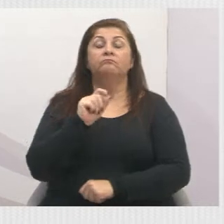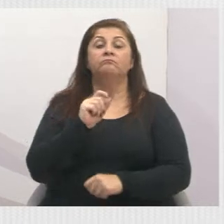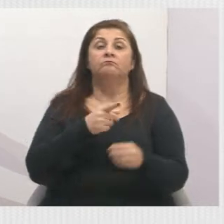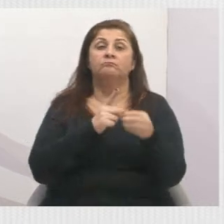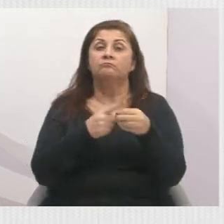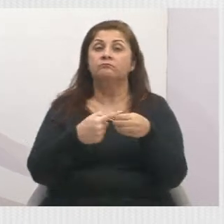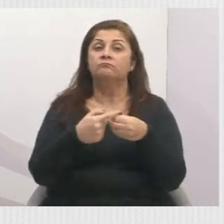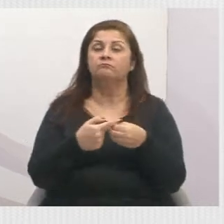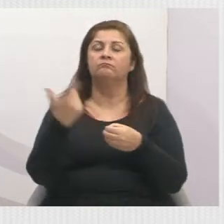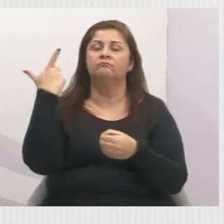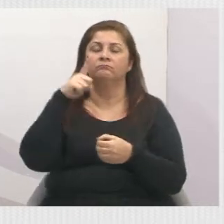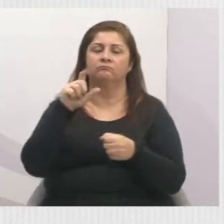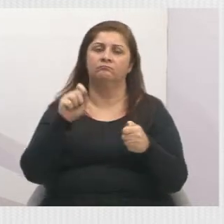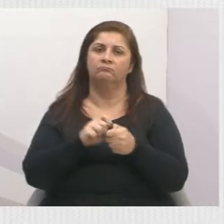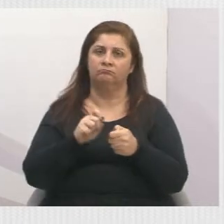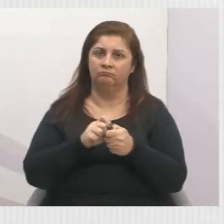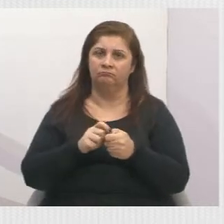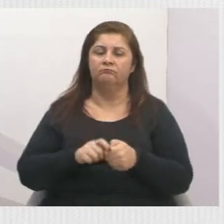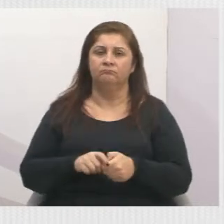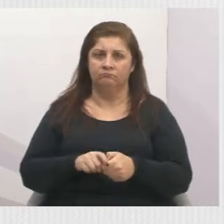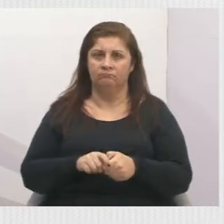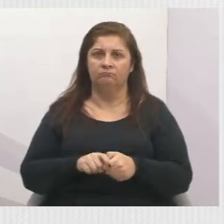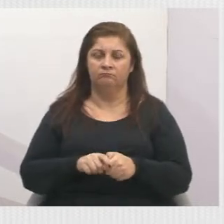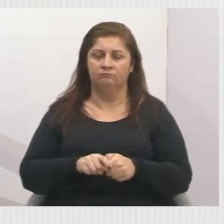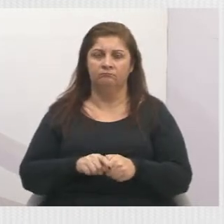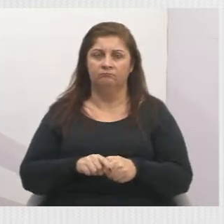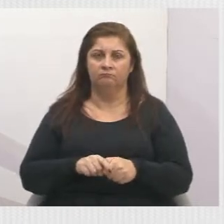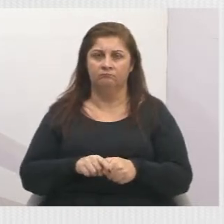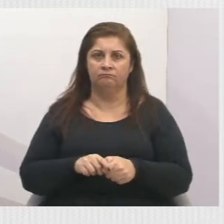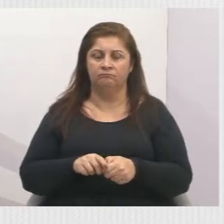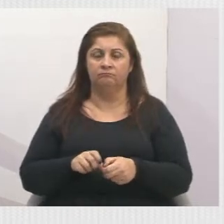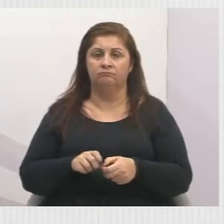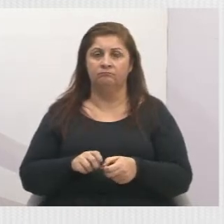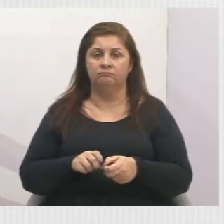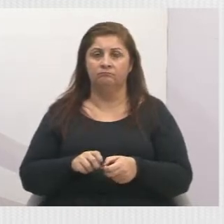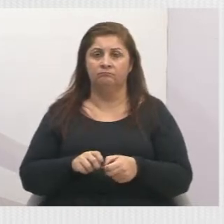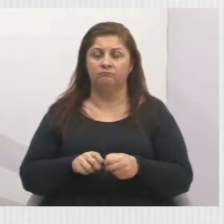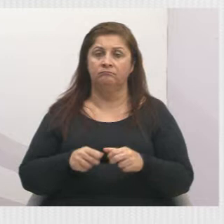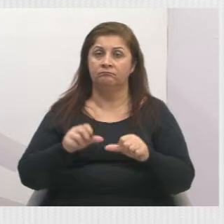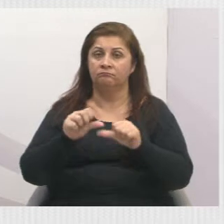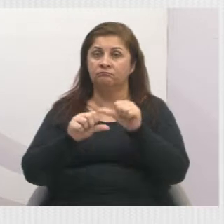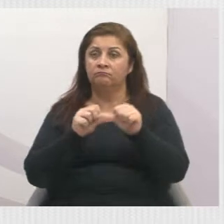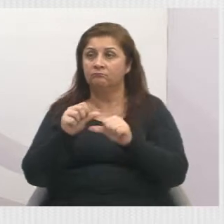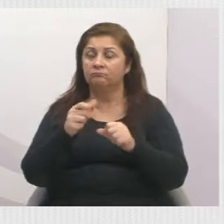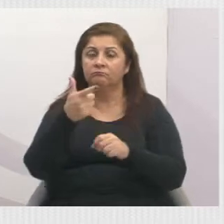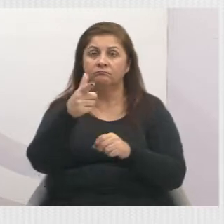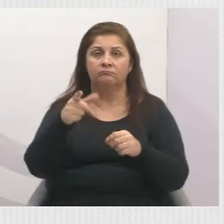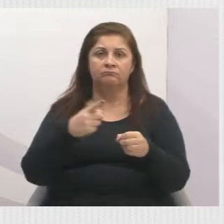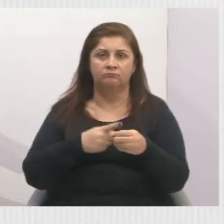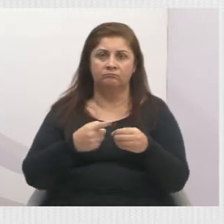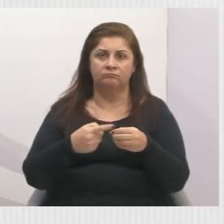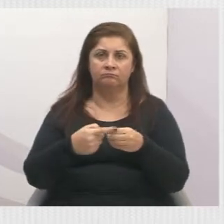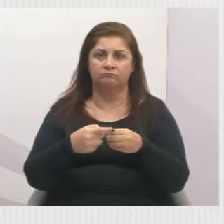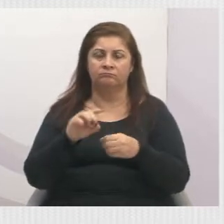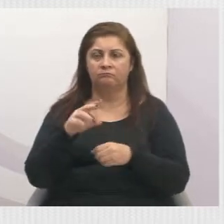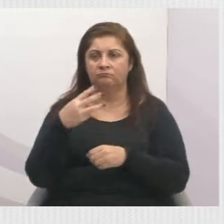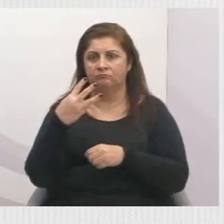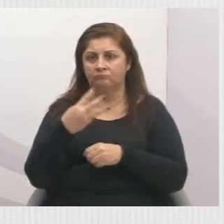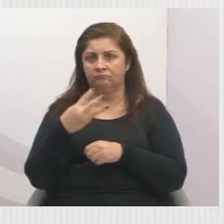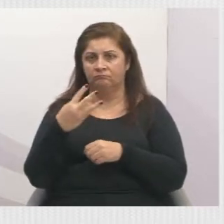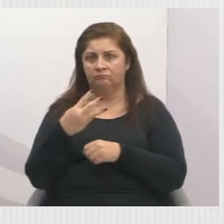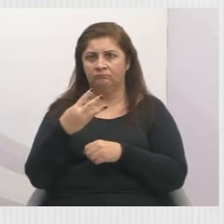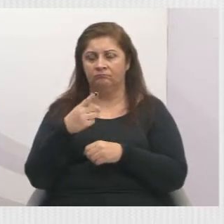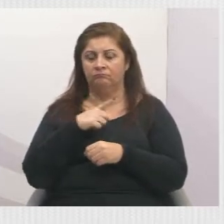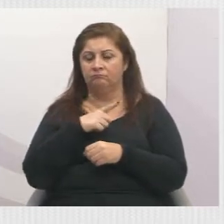estão conseguindo passar no âmbito do governo federal. Sendo que das reformas feitas pelos municípios, só 3 tiveram